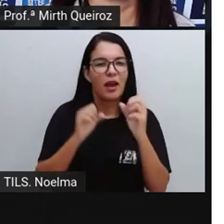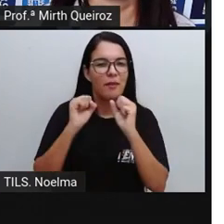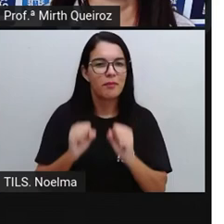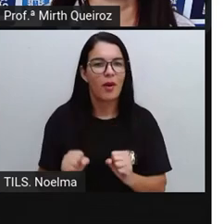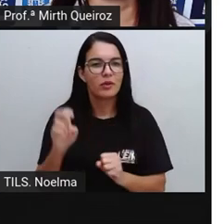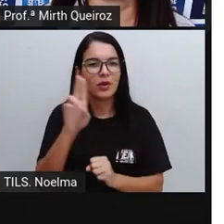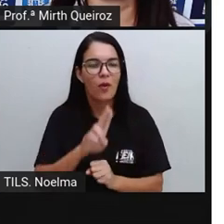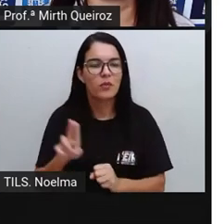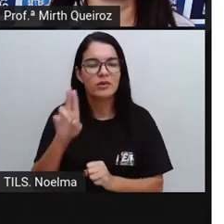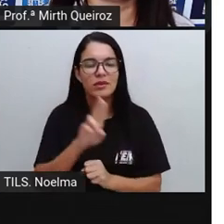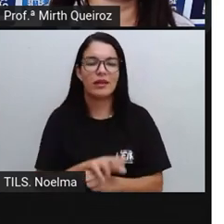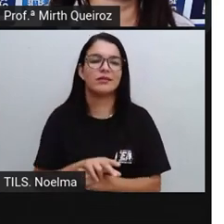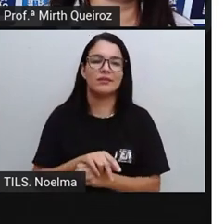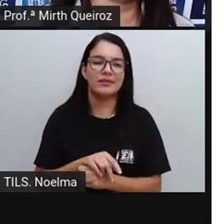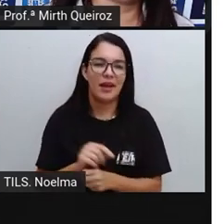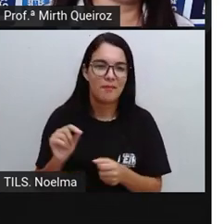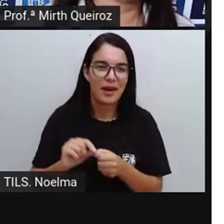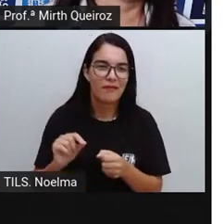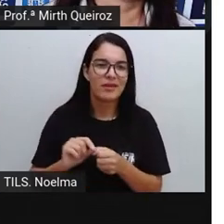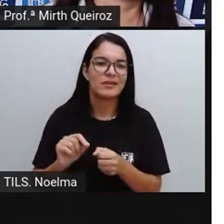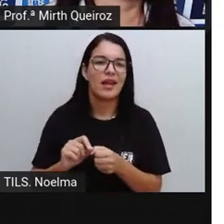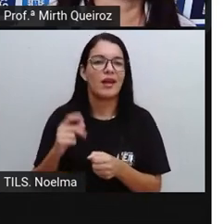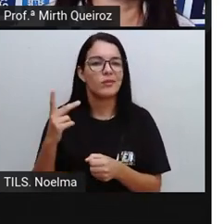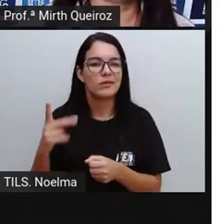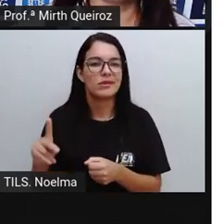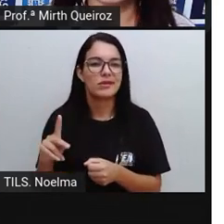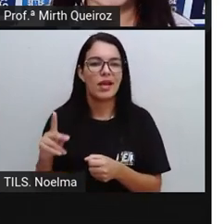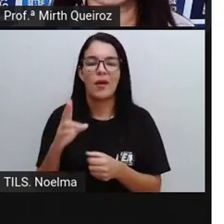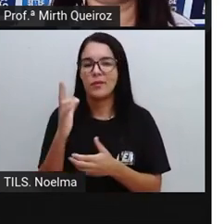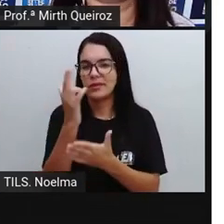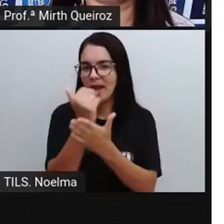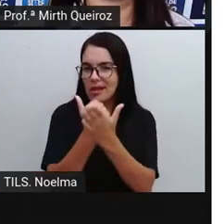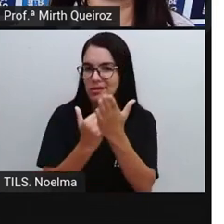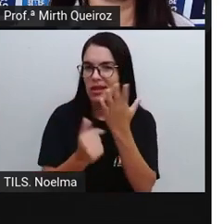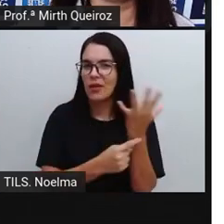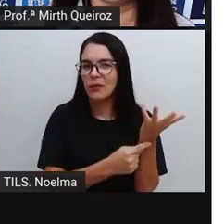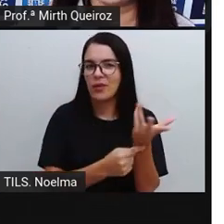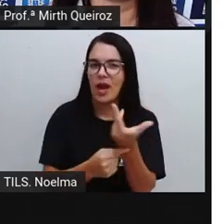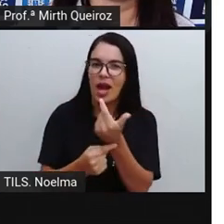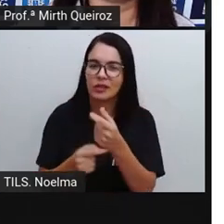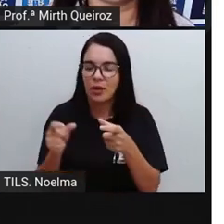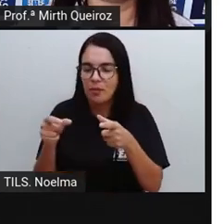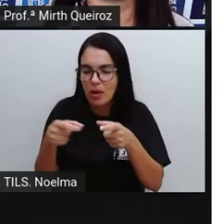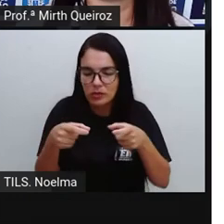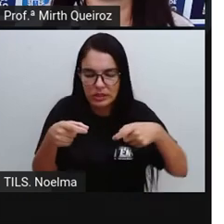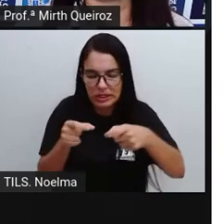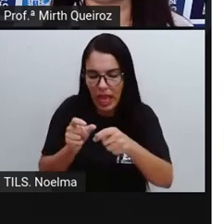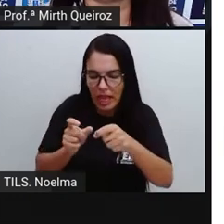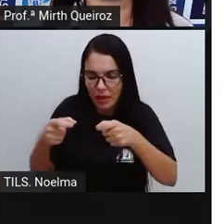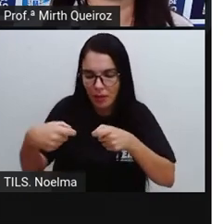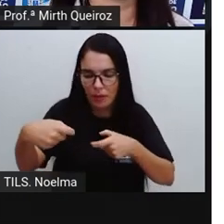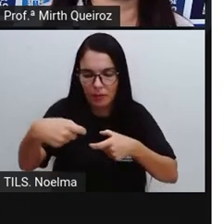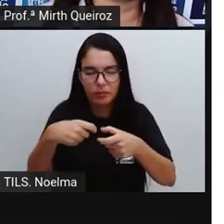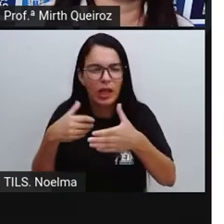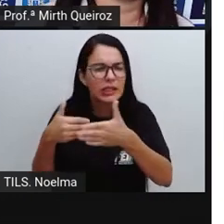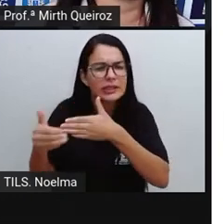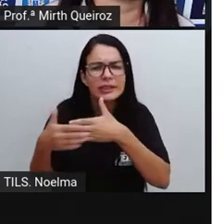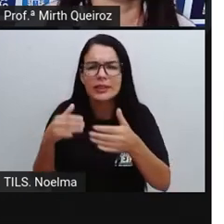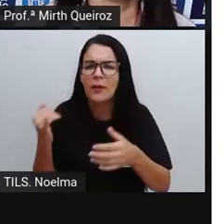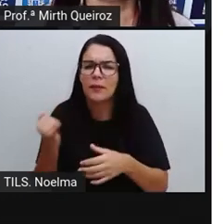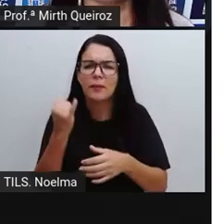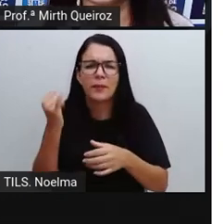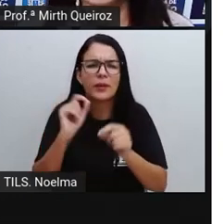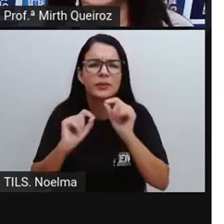estar utilizando para formar o seu mosaico, certo? Não importa qual a posição que você